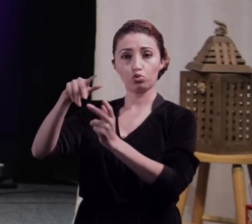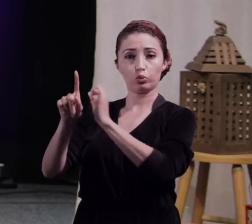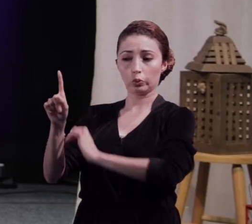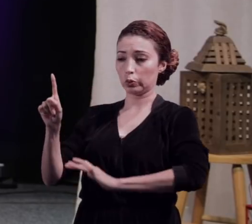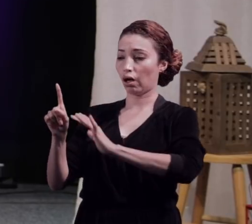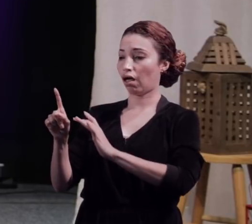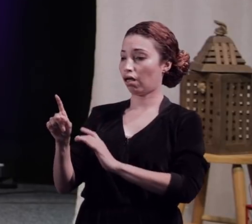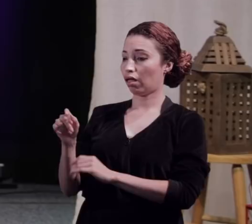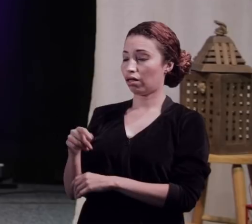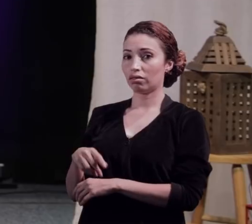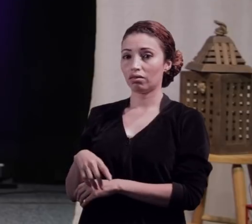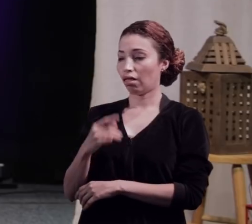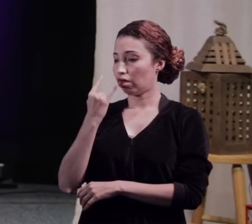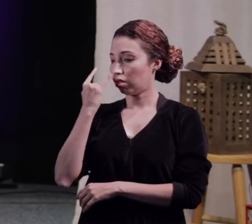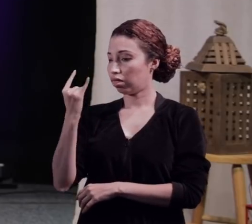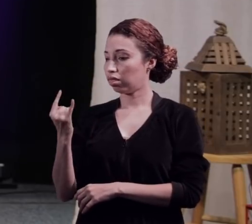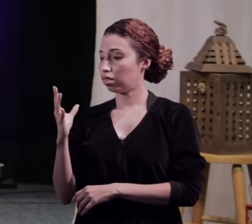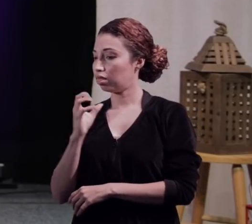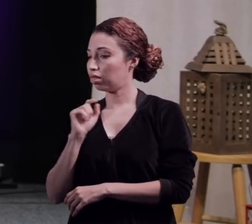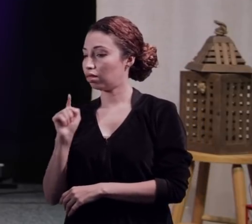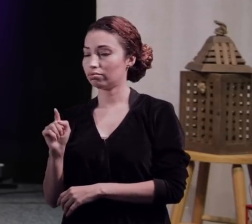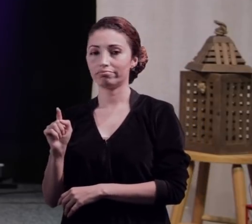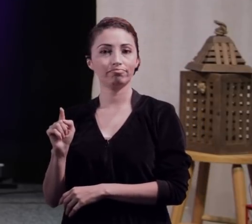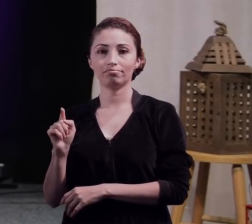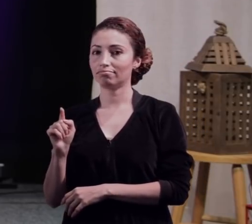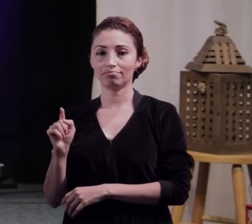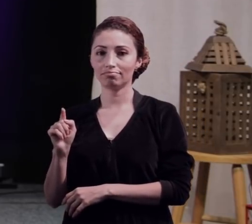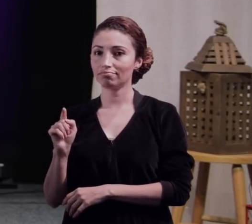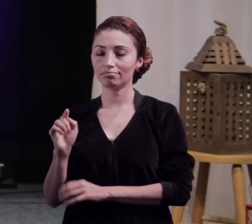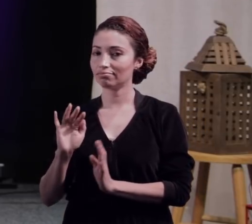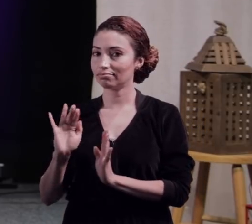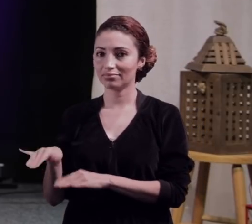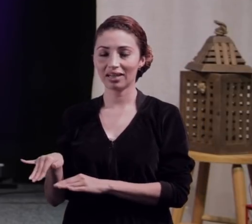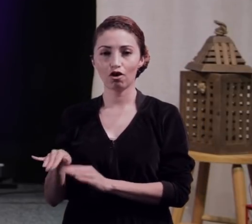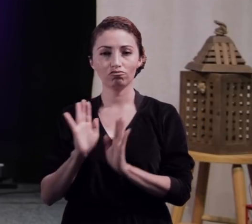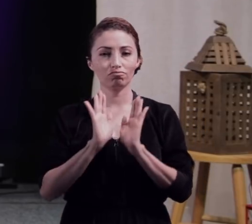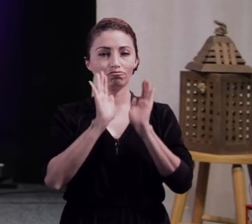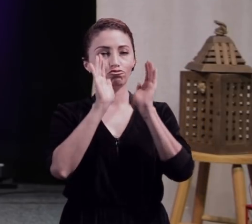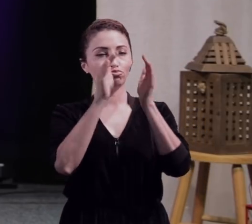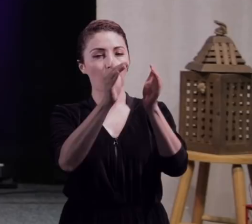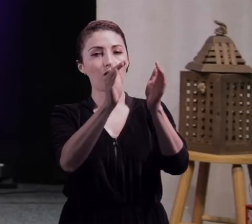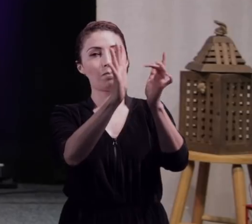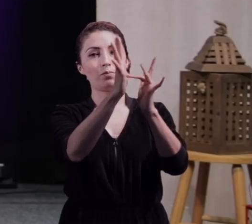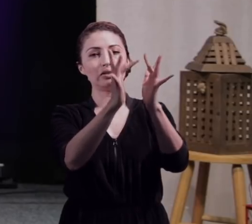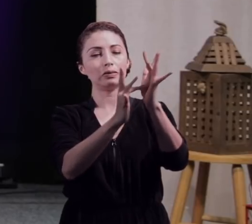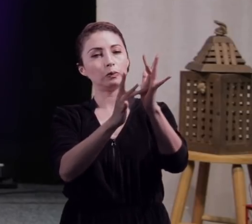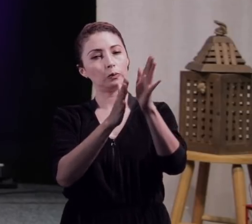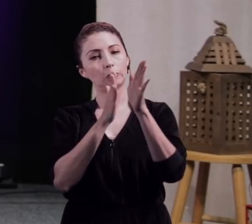Não ameis o mundo. A sua base não é o mundo. A sua base está em